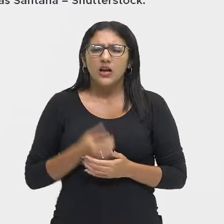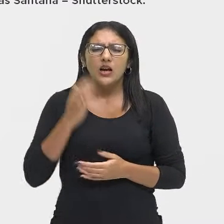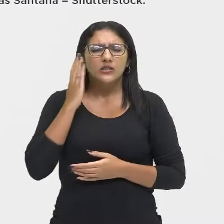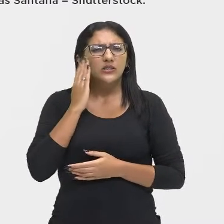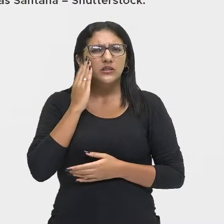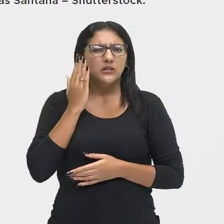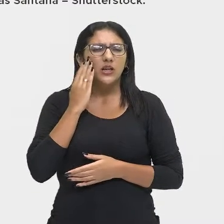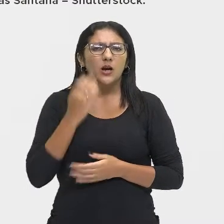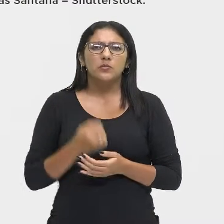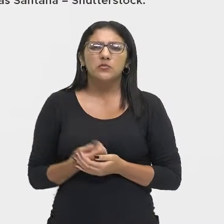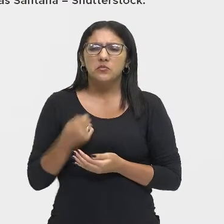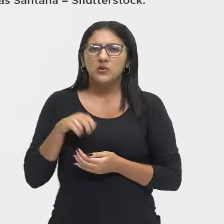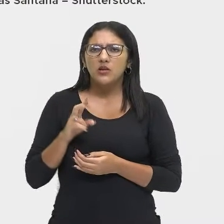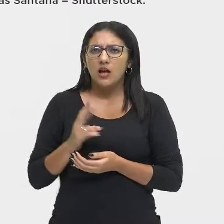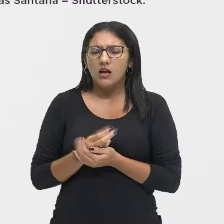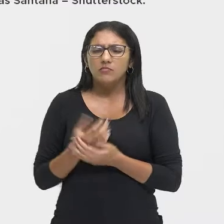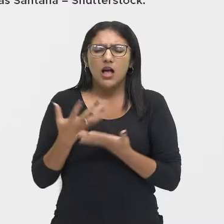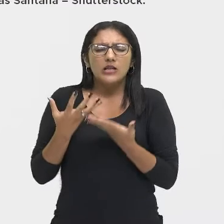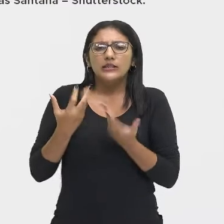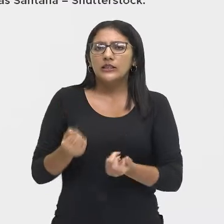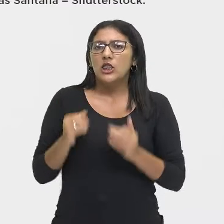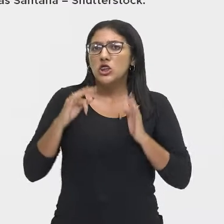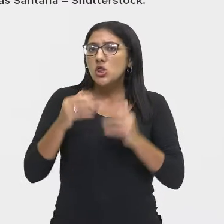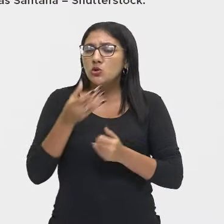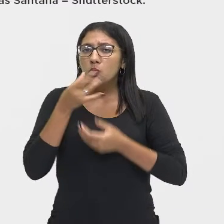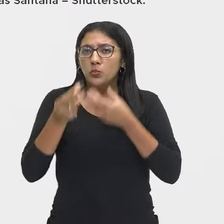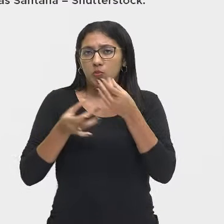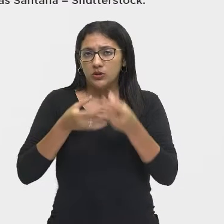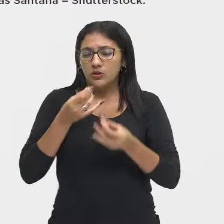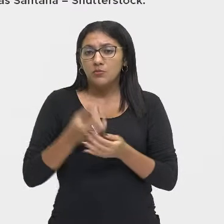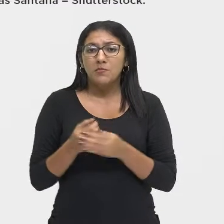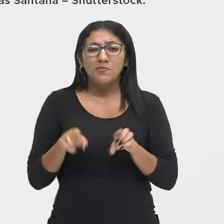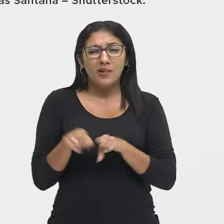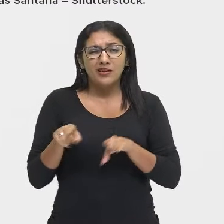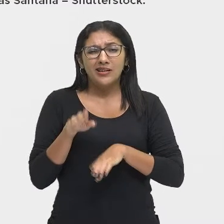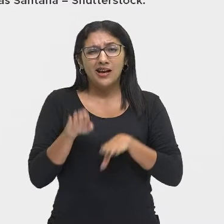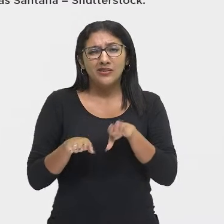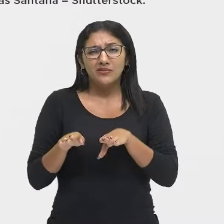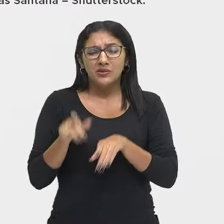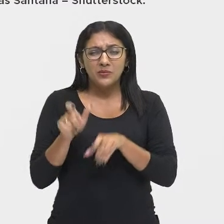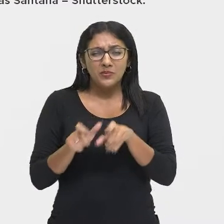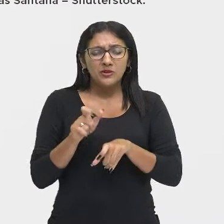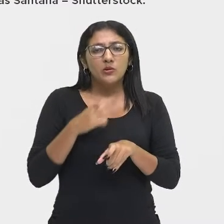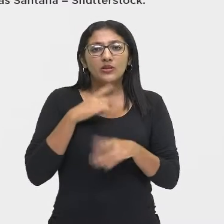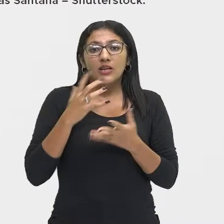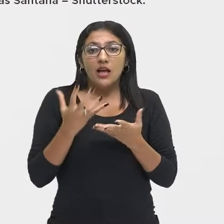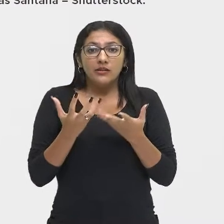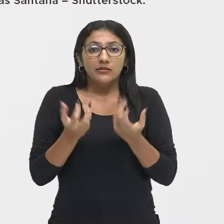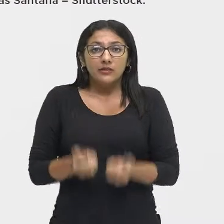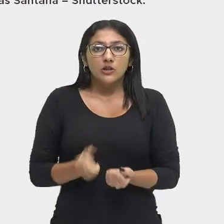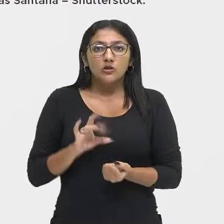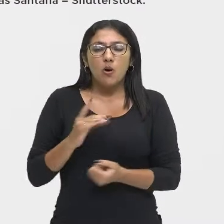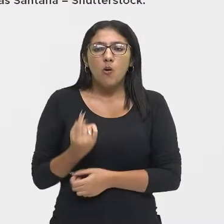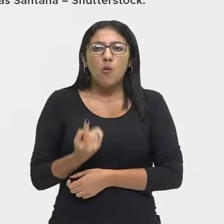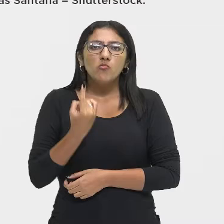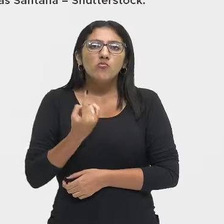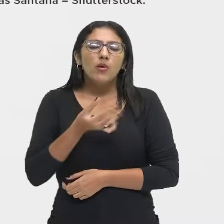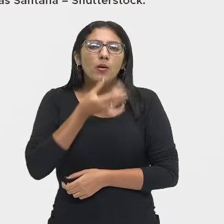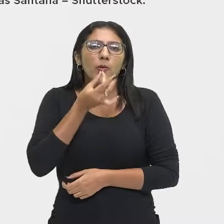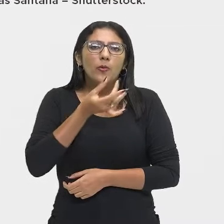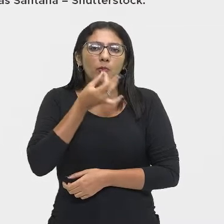atitudes não socialmente aceitas, mas muitas pessoas se deixam levar por discurso único